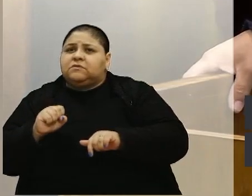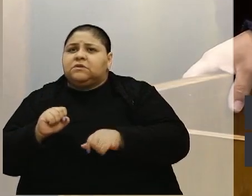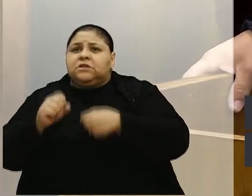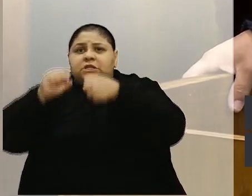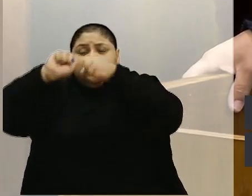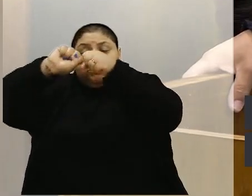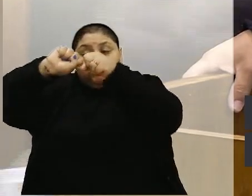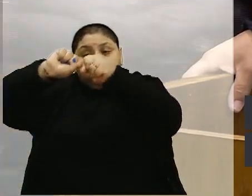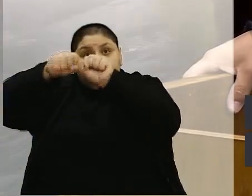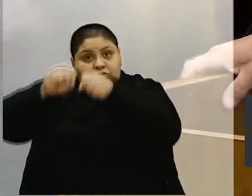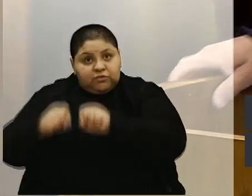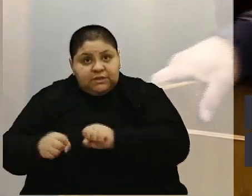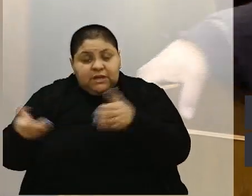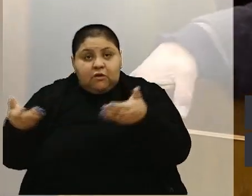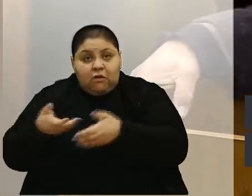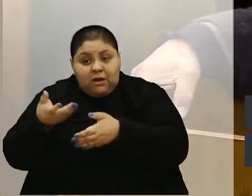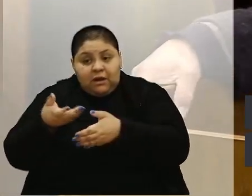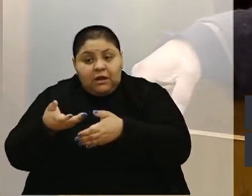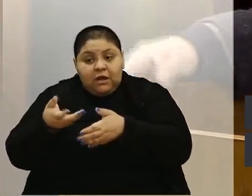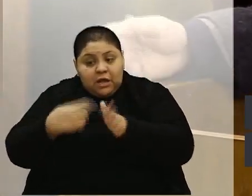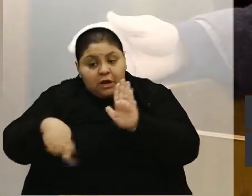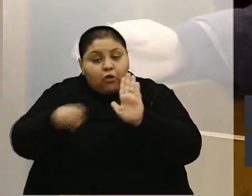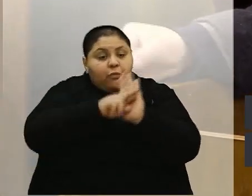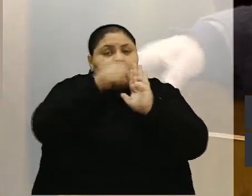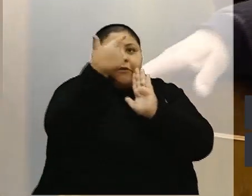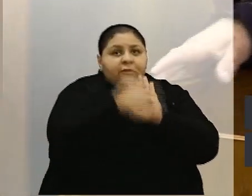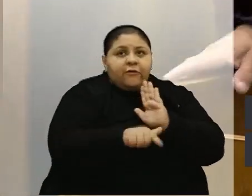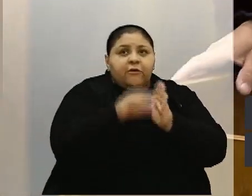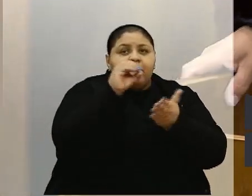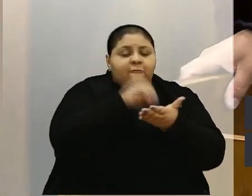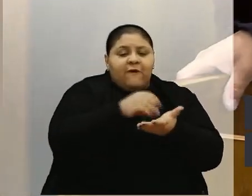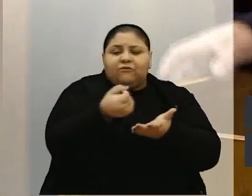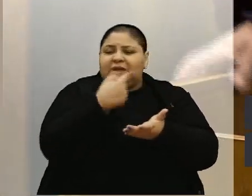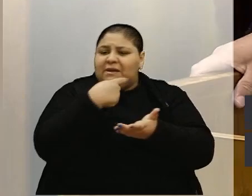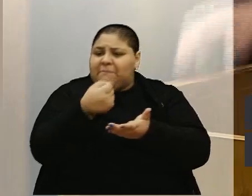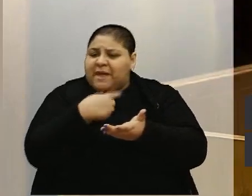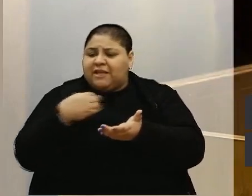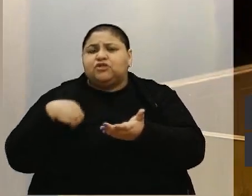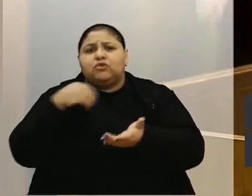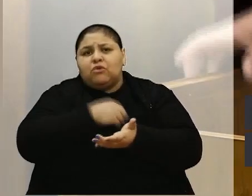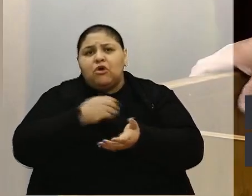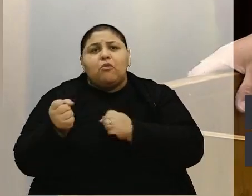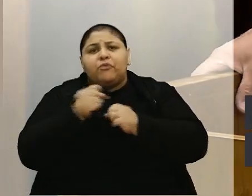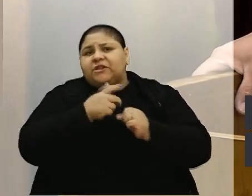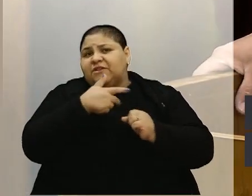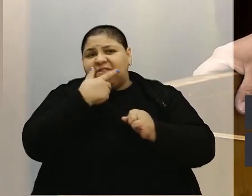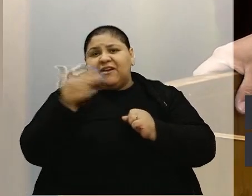esperando. Eu podia falar das UBS que falta remédio, falta médico. Poderia falar, mas vocês já